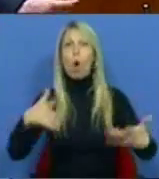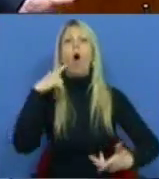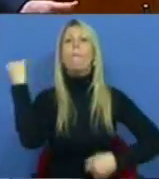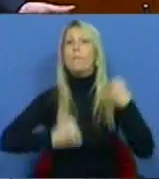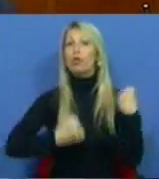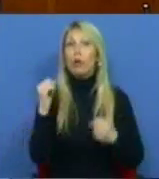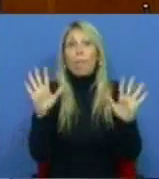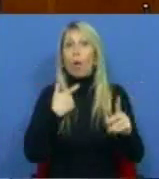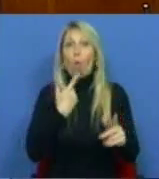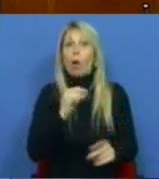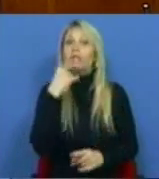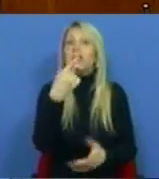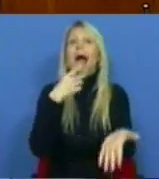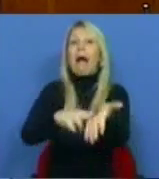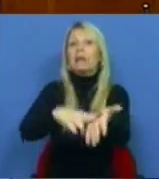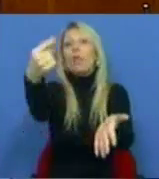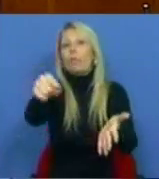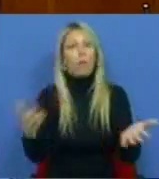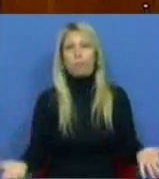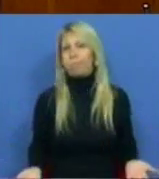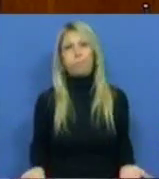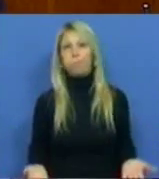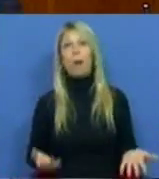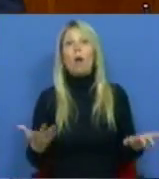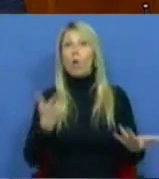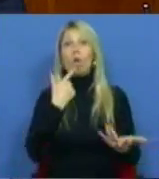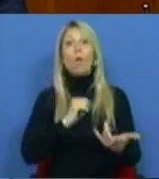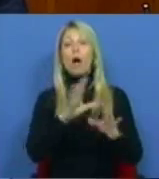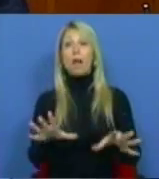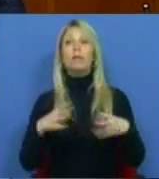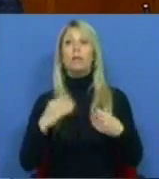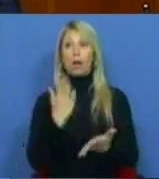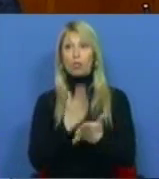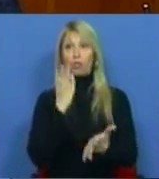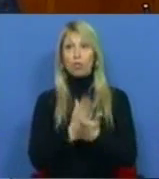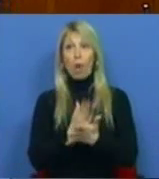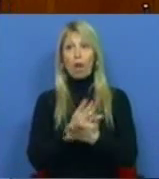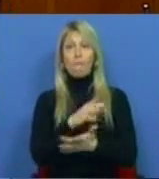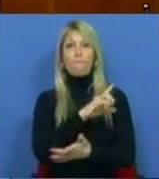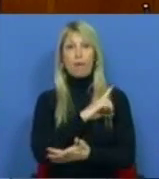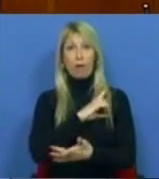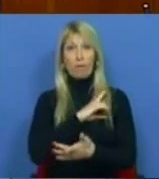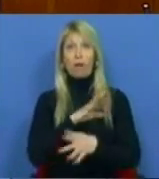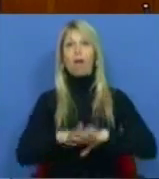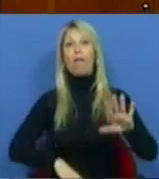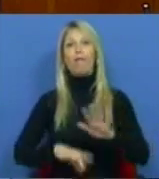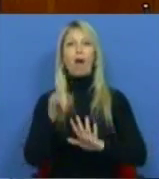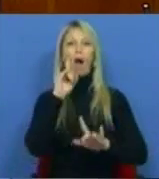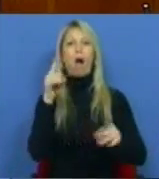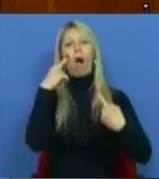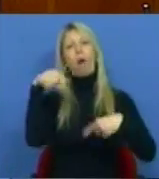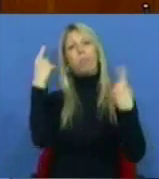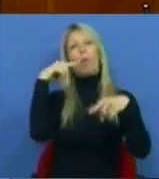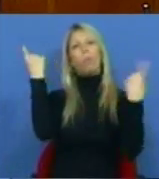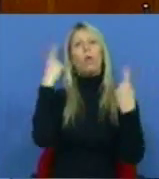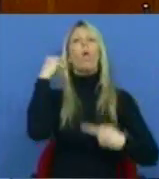posso dar razão. O que eu não posso aceitar é que as escolas privadas façam encenações de